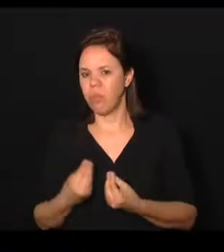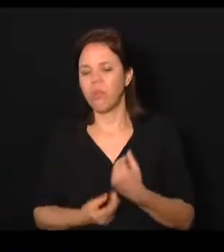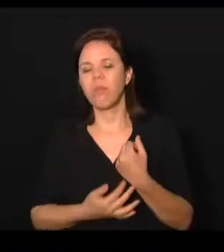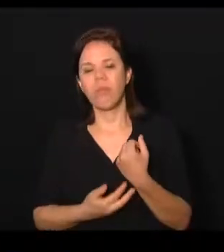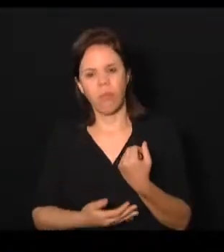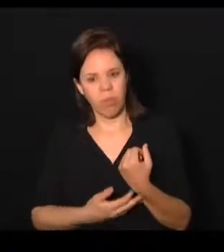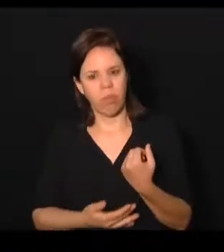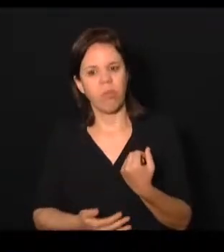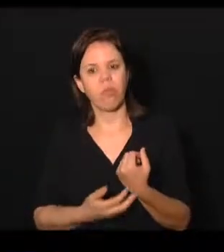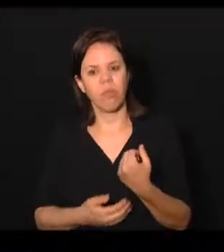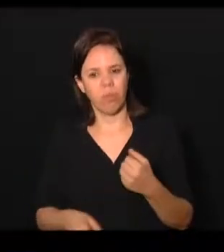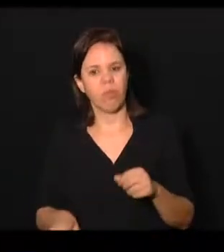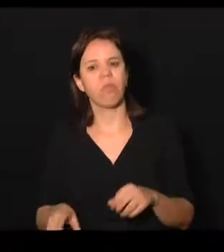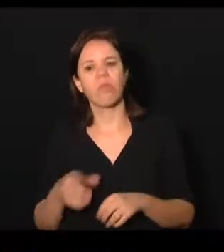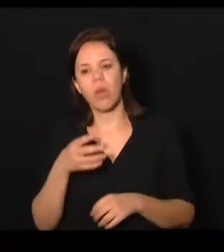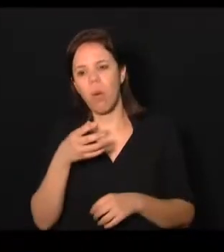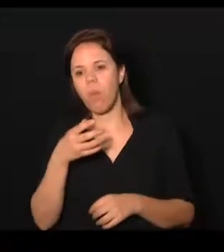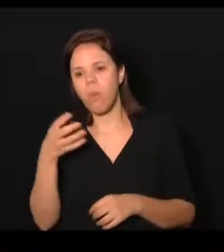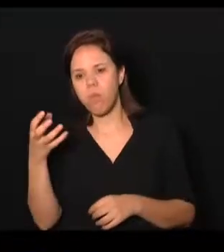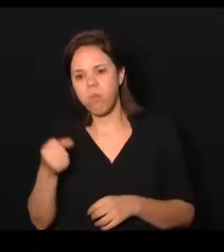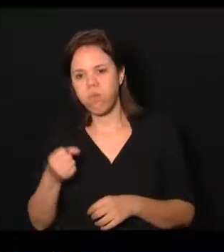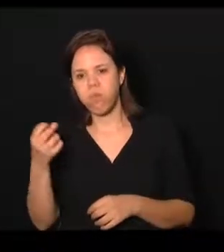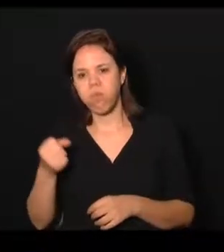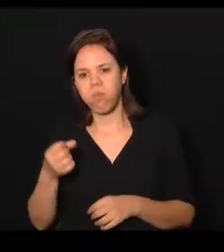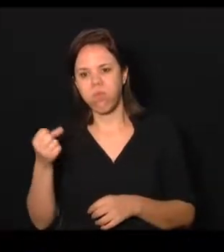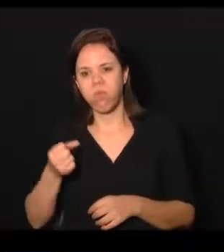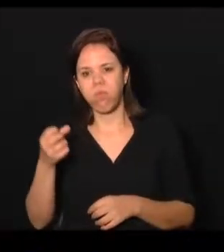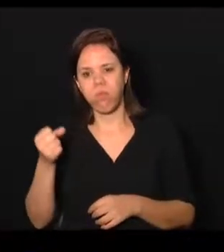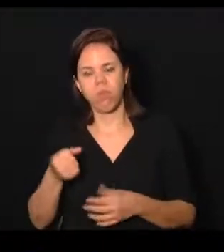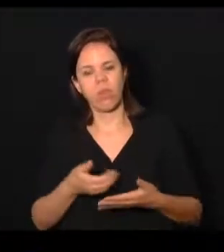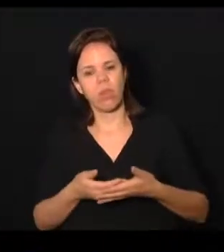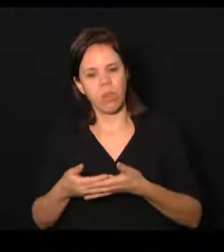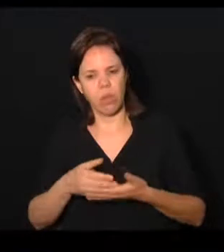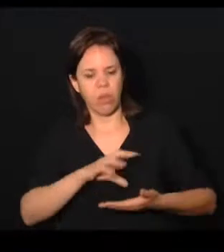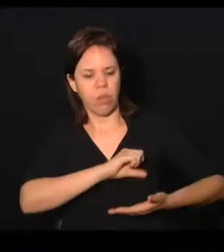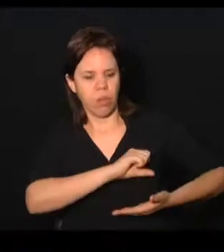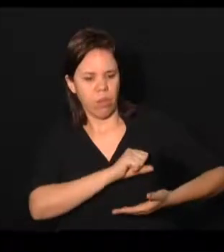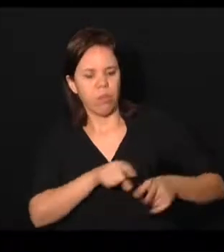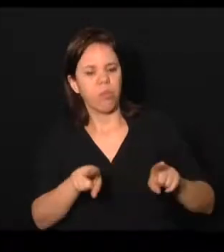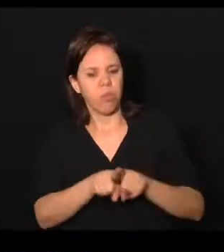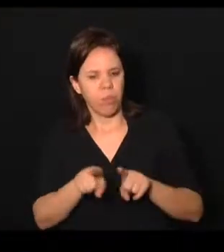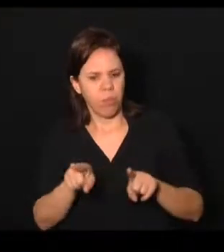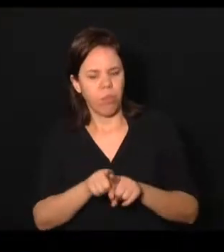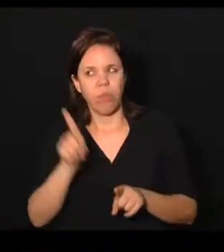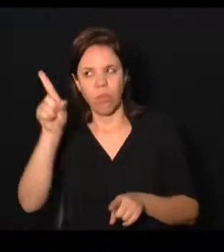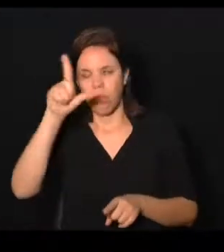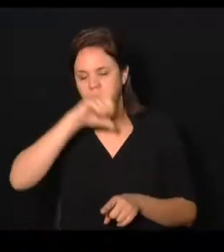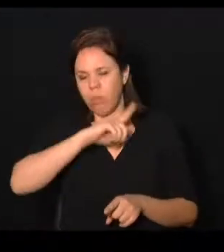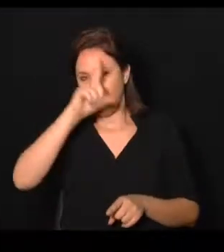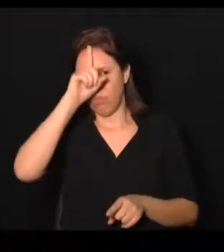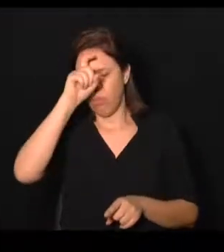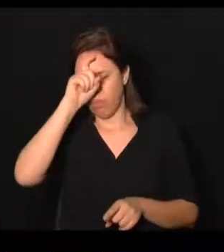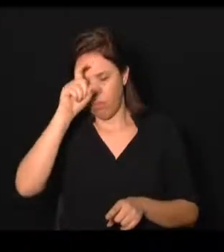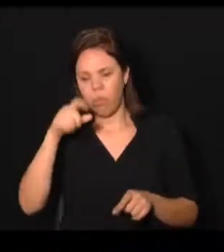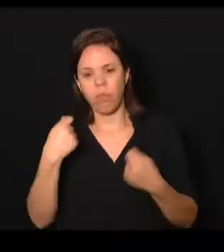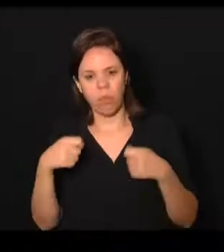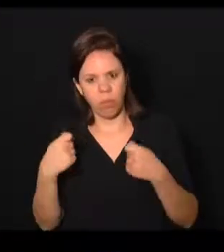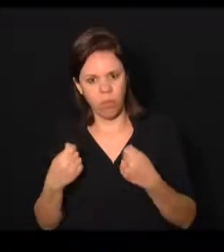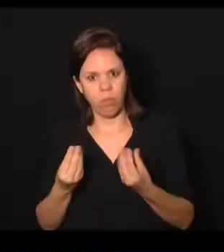mas também de leite materno. A gente tem lá na maternidade o banco de leite, que também tem uma necessidade grande,